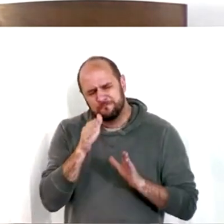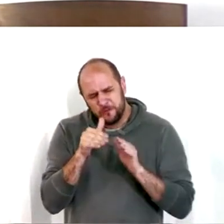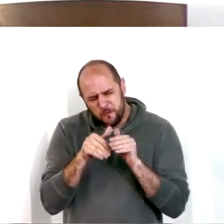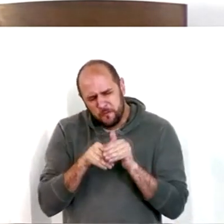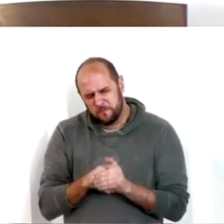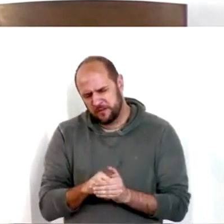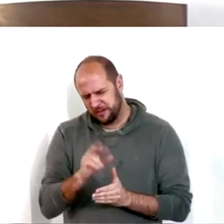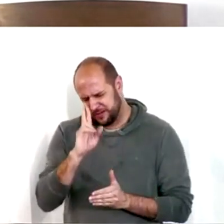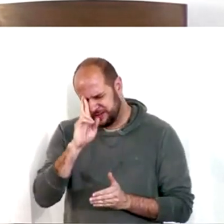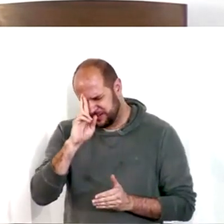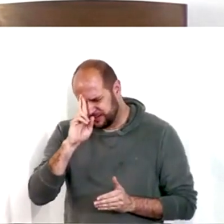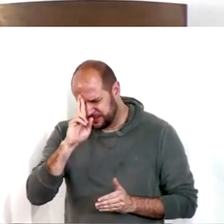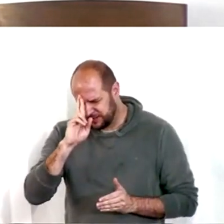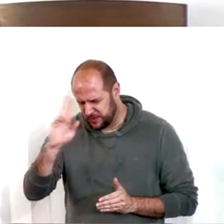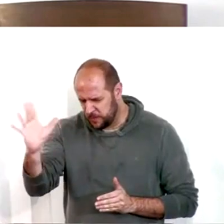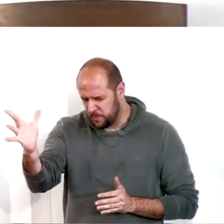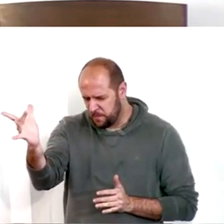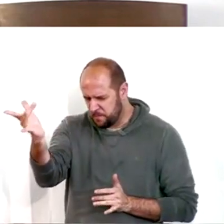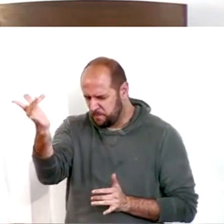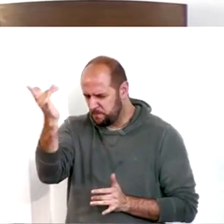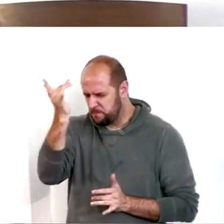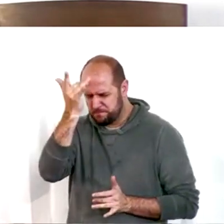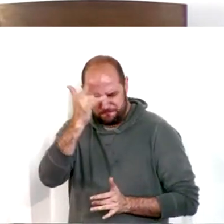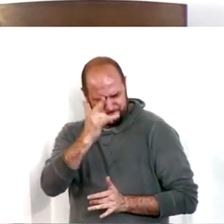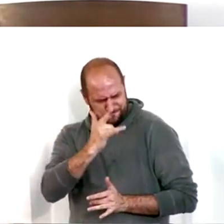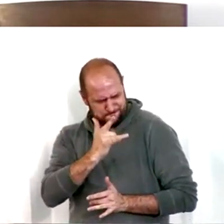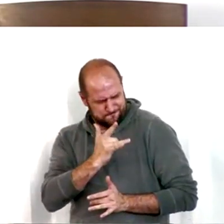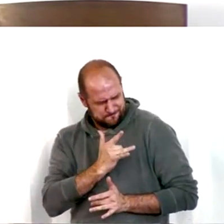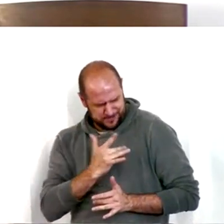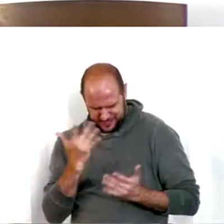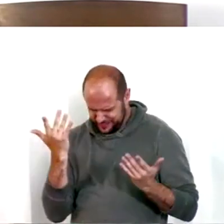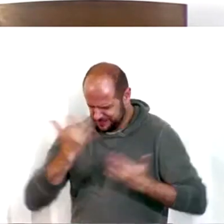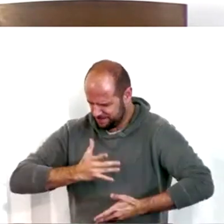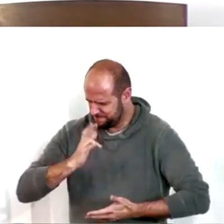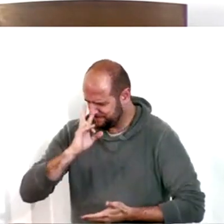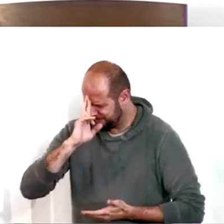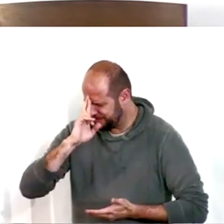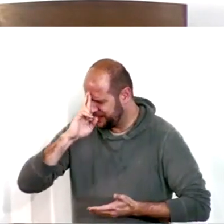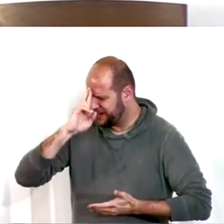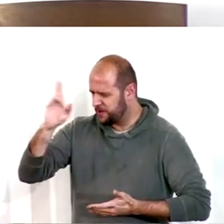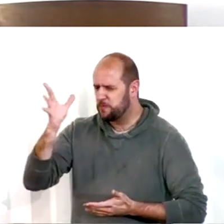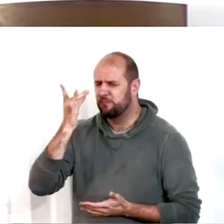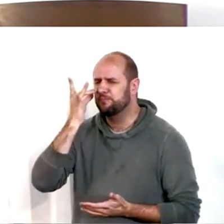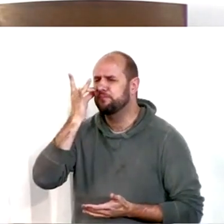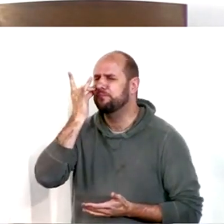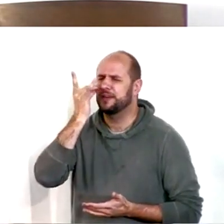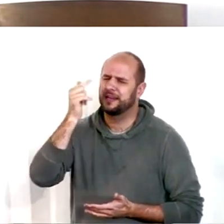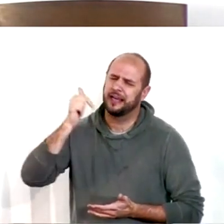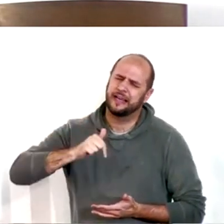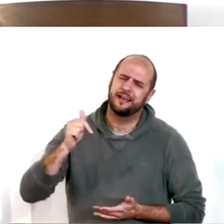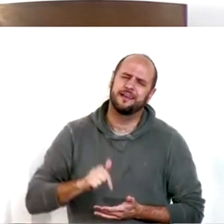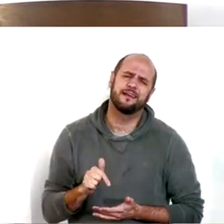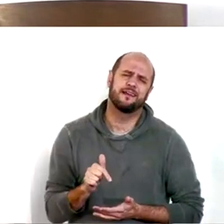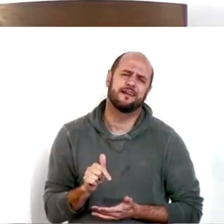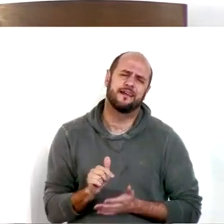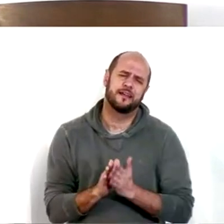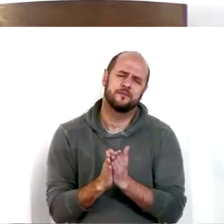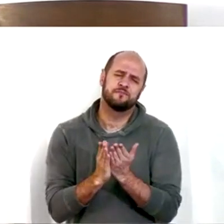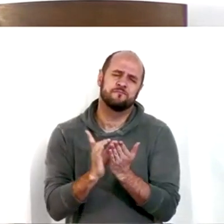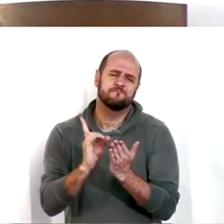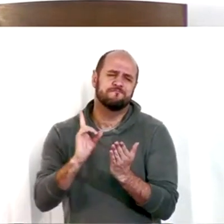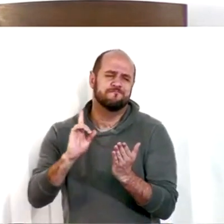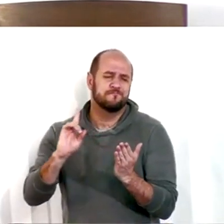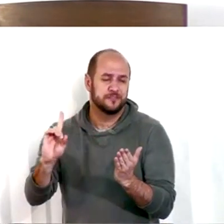humildemente que o Senhor tome a nossa mente e coração diante da Tua presença. E que a Tua palavra nos